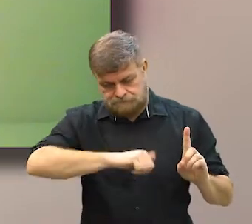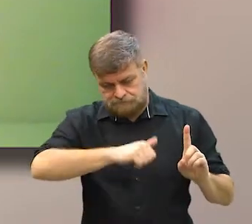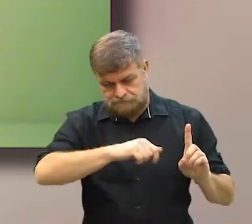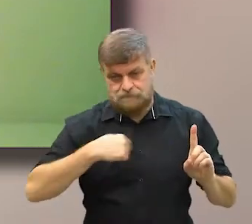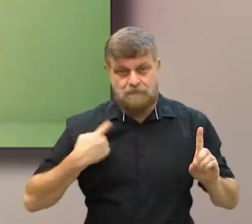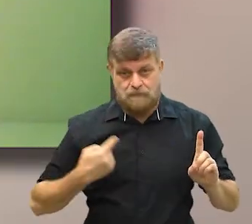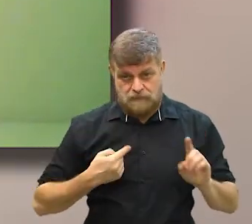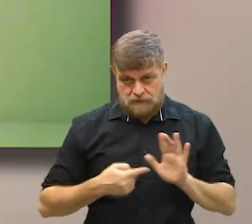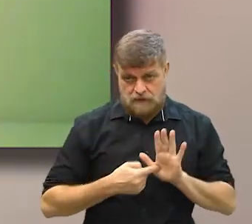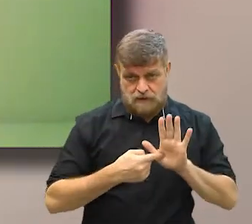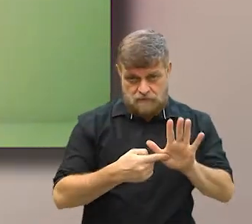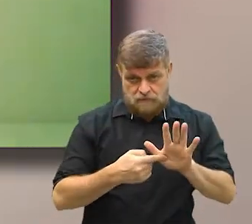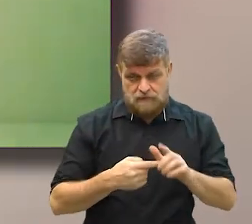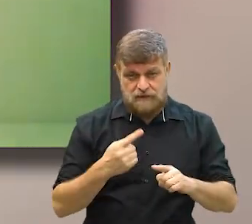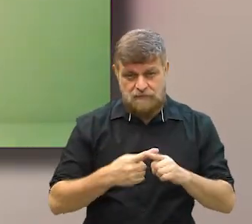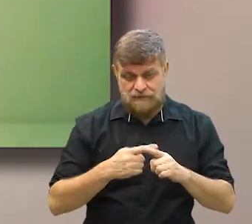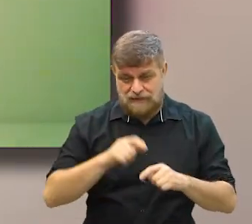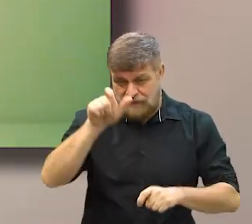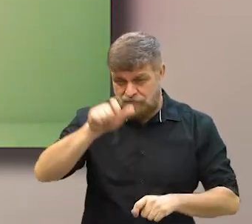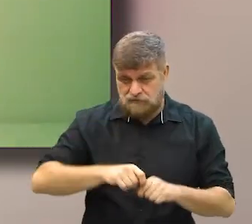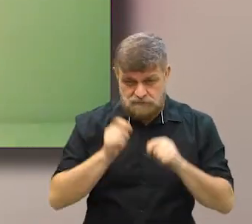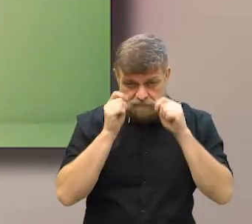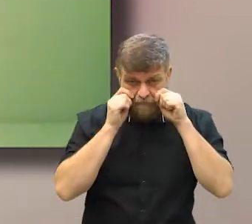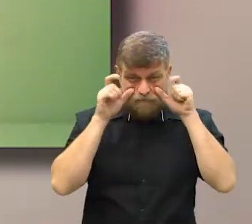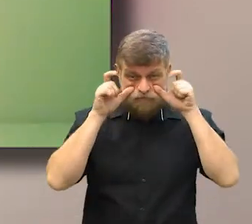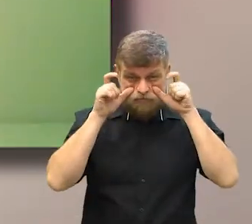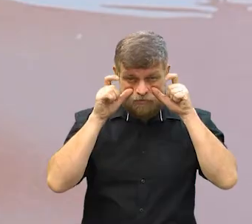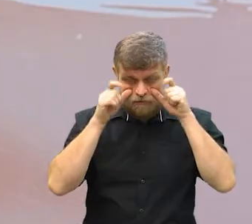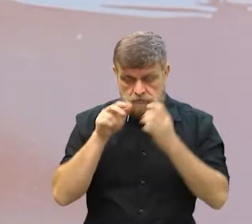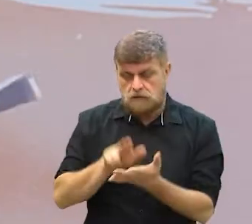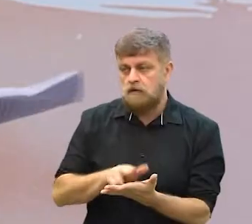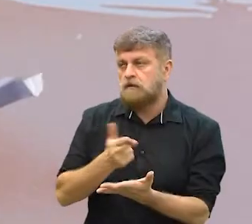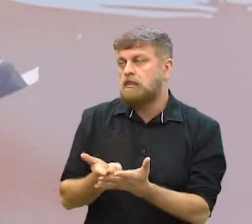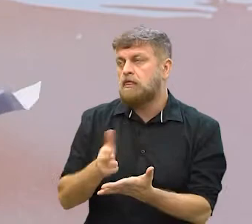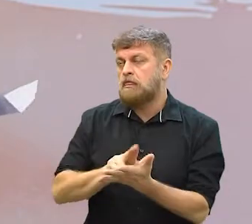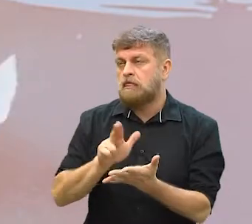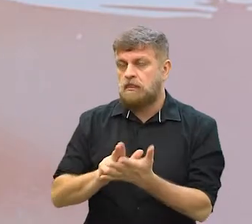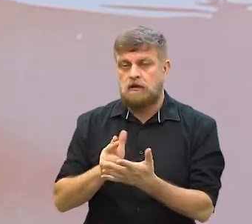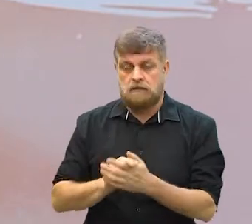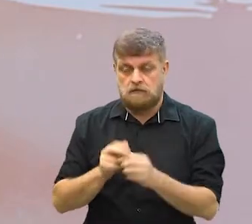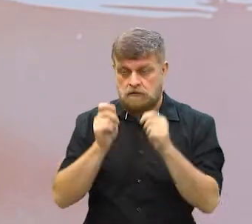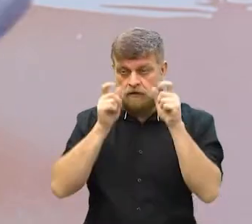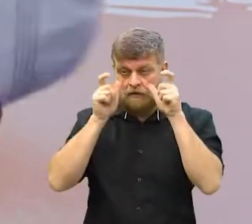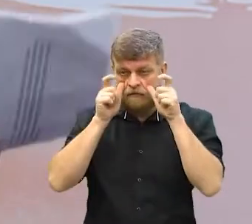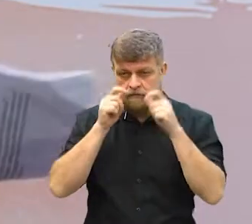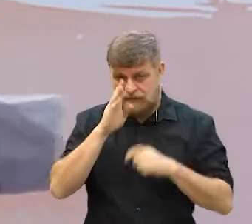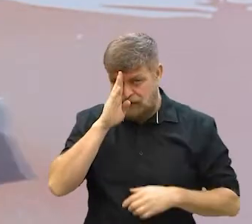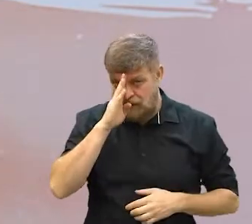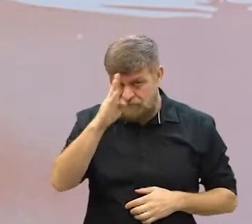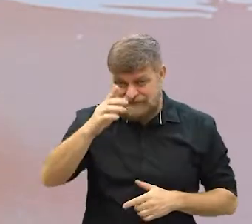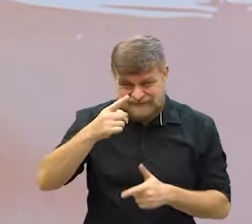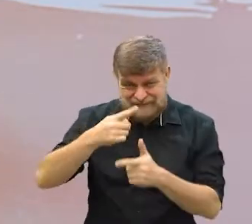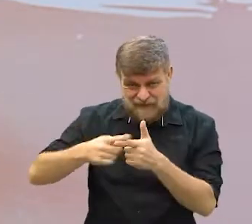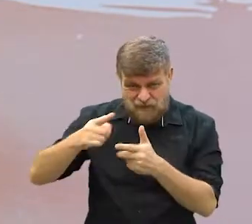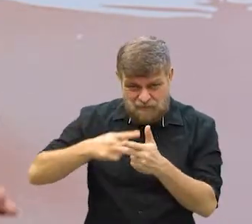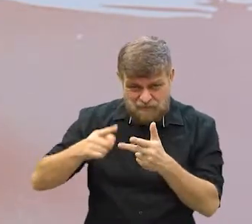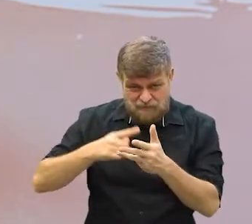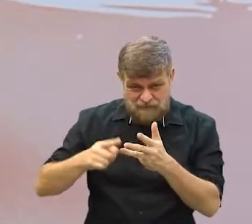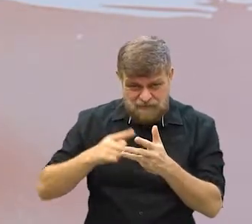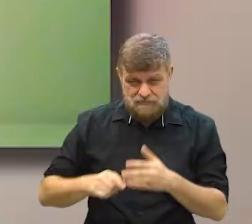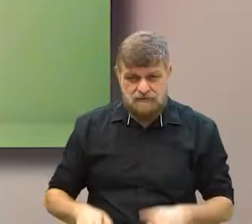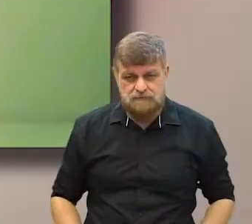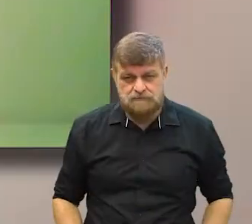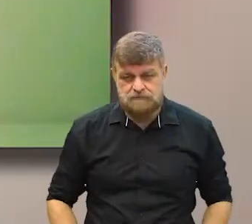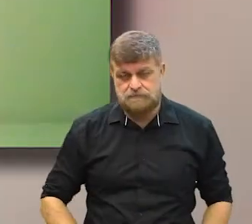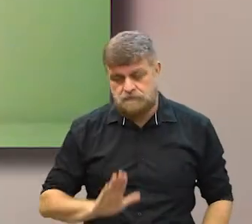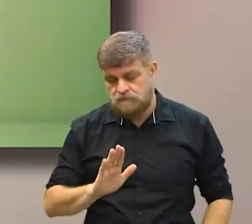parte das insônias, dos fenômenos de insônia que nós vemos hoje. Eu ia falar, insônia hoje é o principal problema, doutor? É o mais